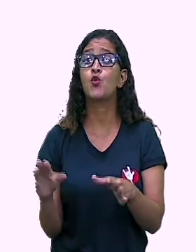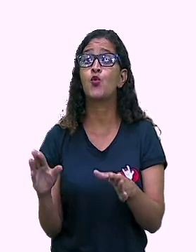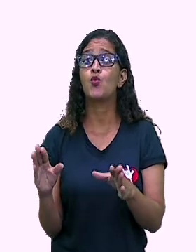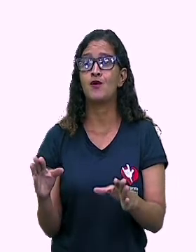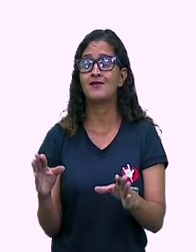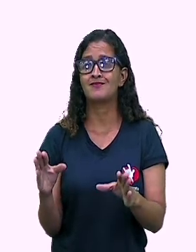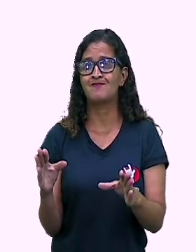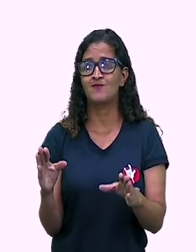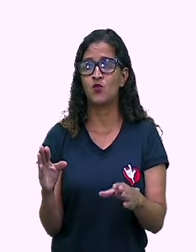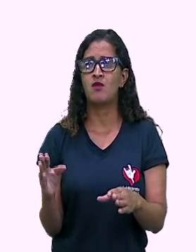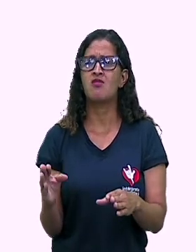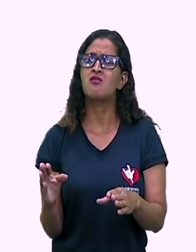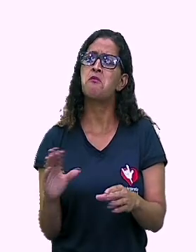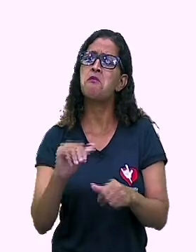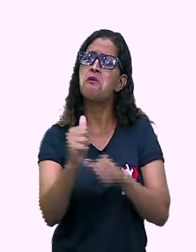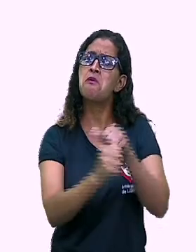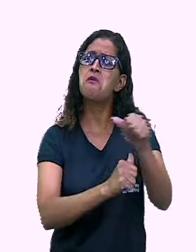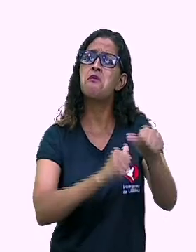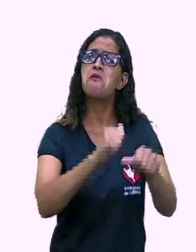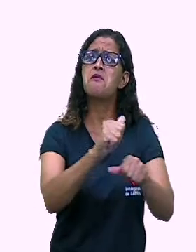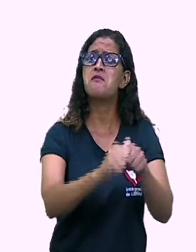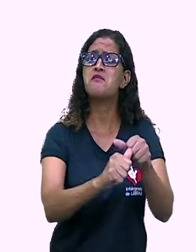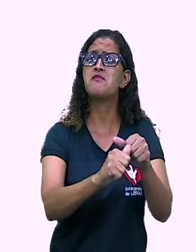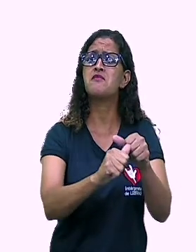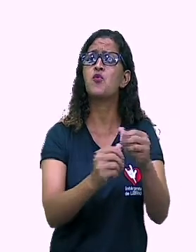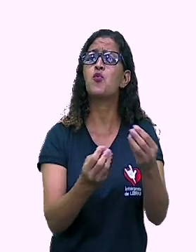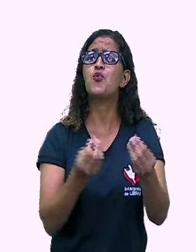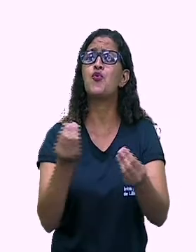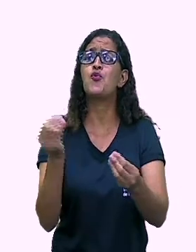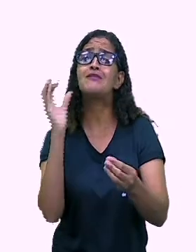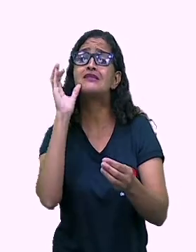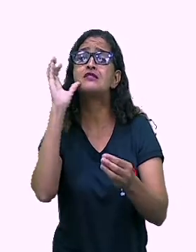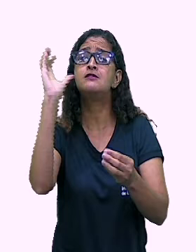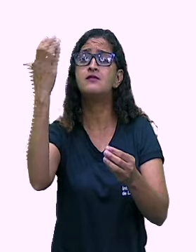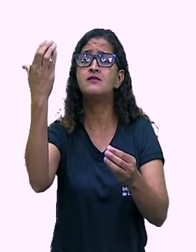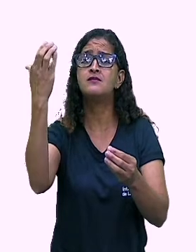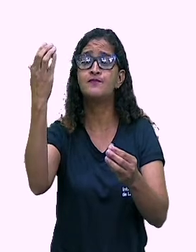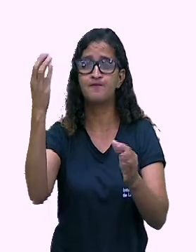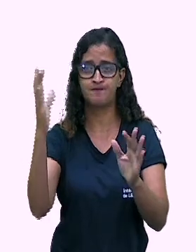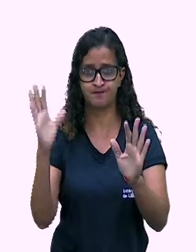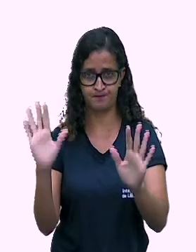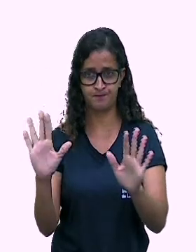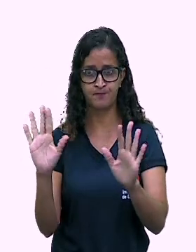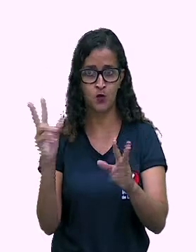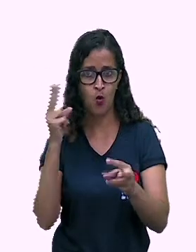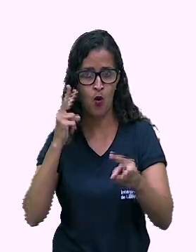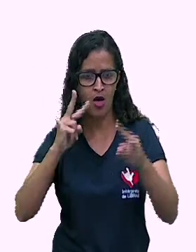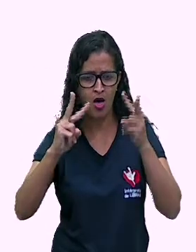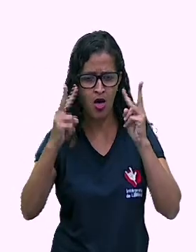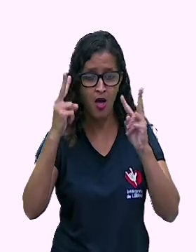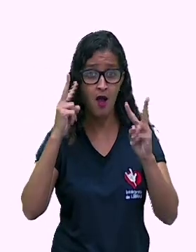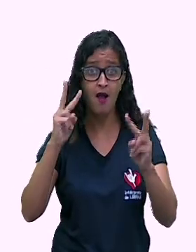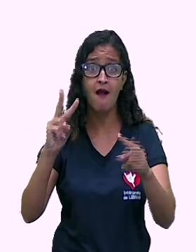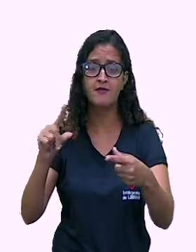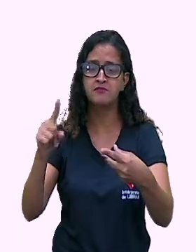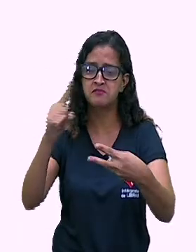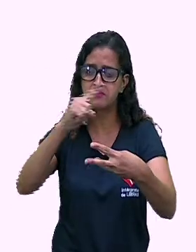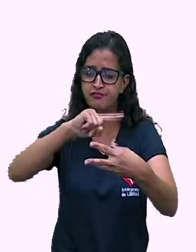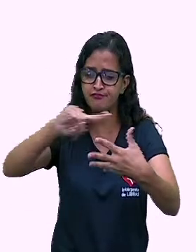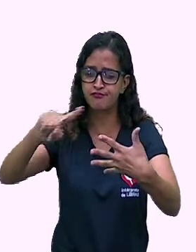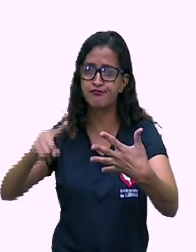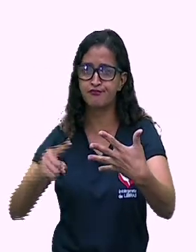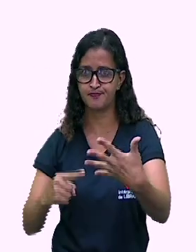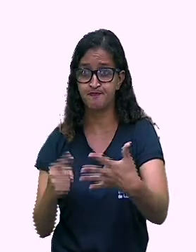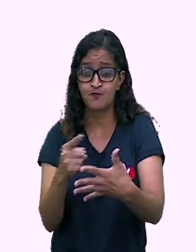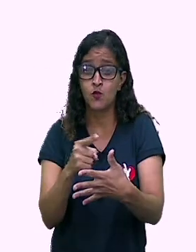Fatores de transformações irreversíveis. Vamos analisar comigo aqui alguns fatores. A